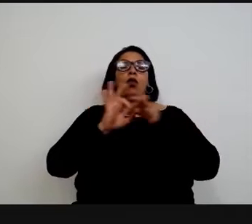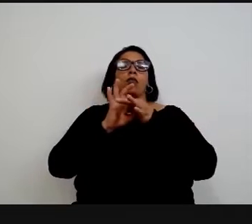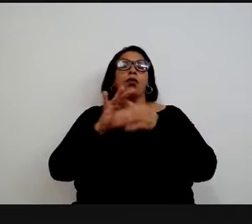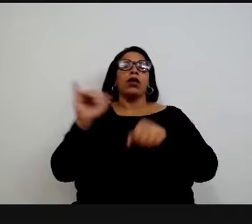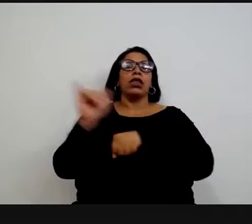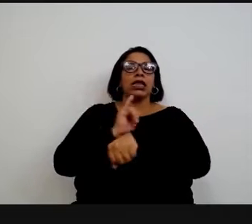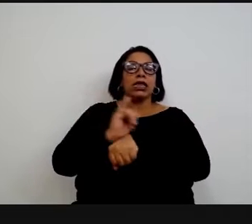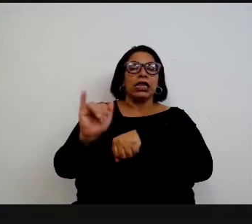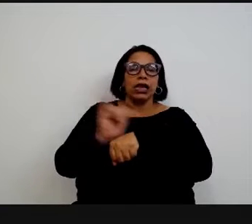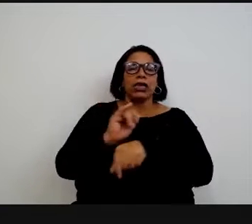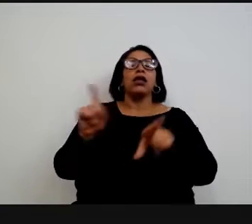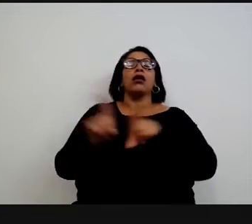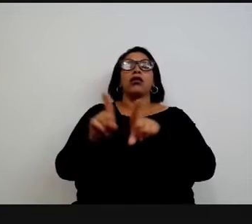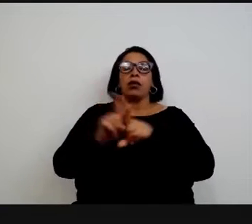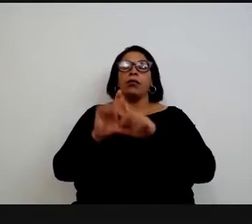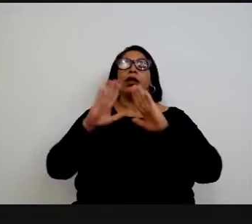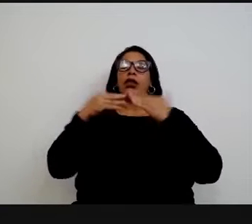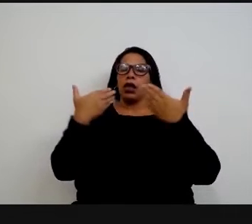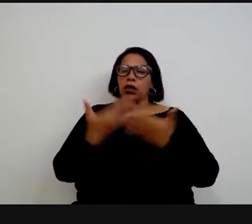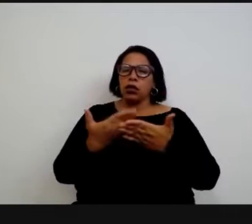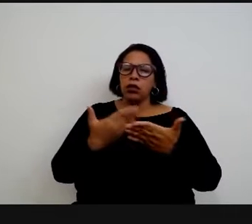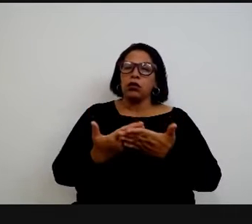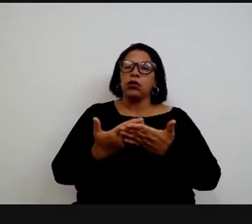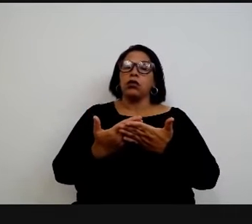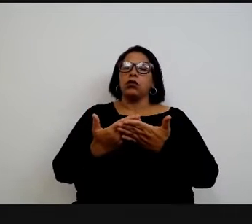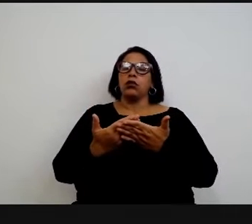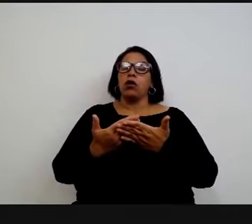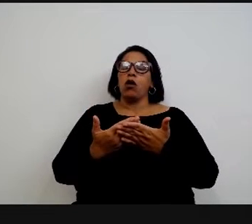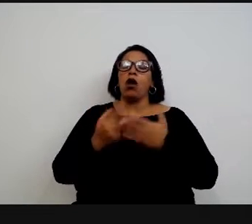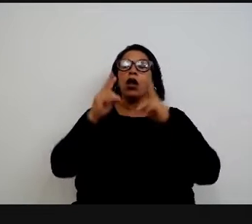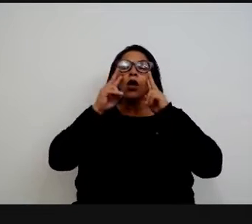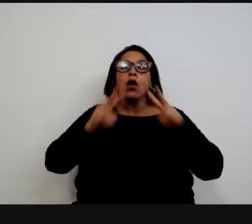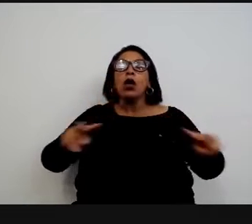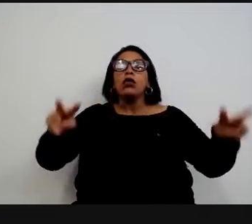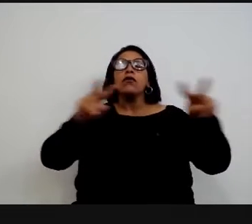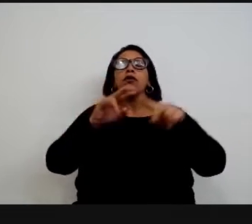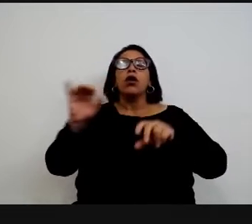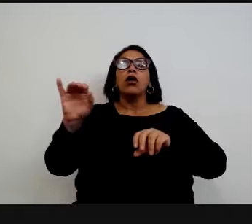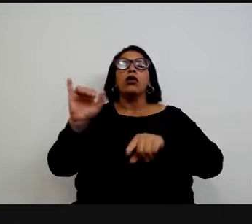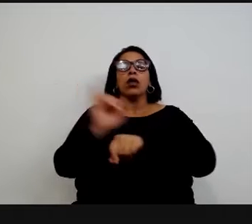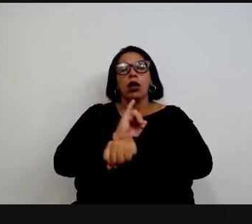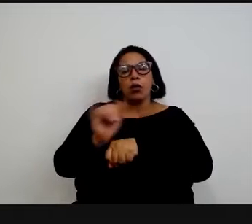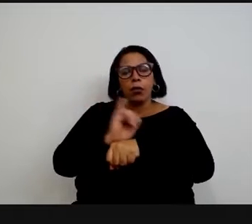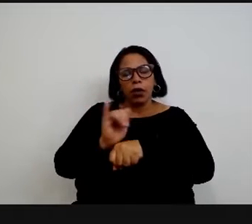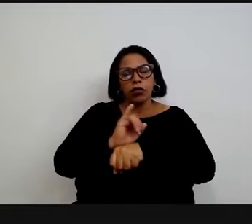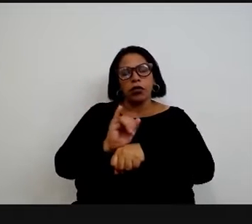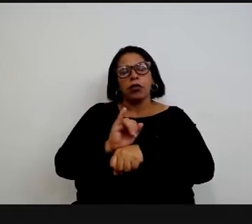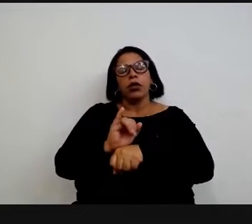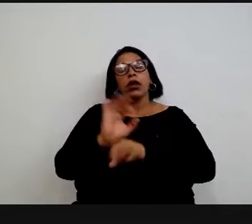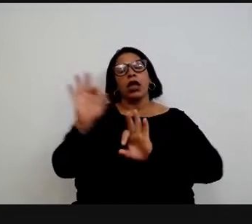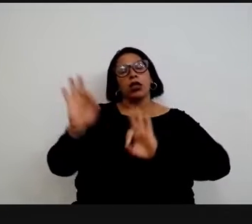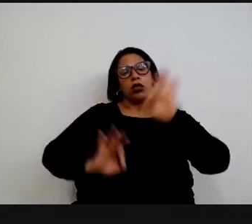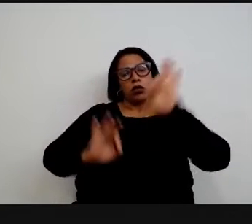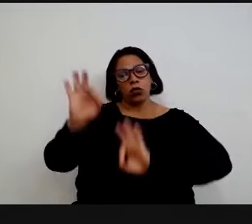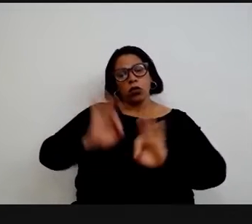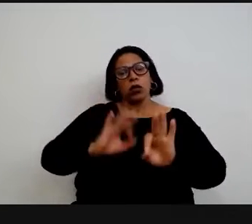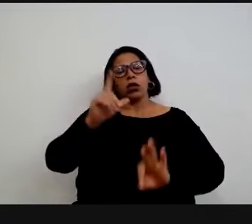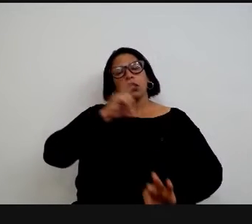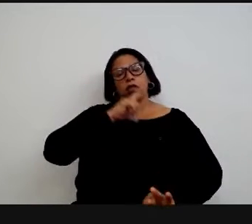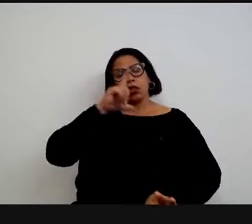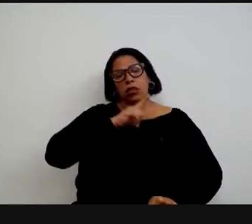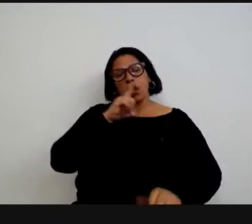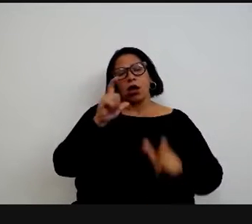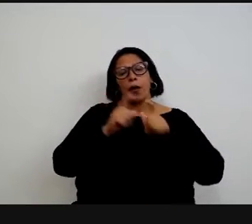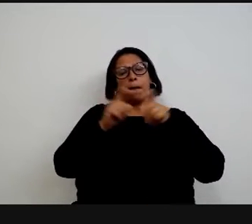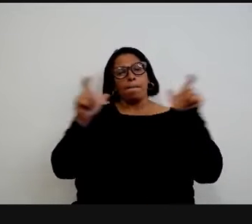alinhamento estratégico, né, também das escolas com as visões e planejamentos que as organizações têm